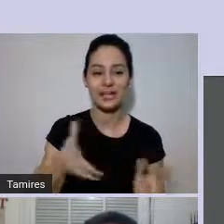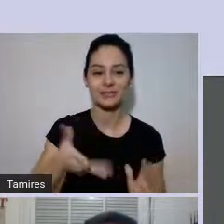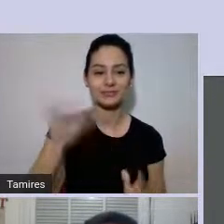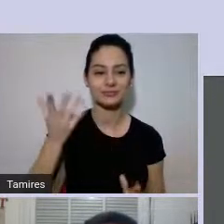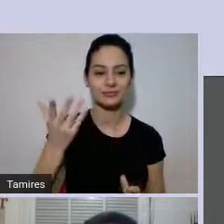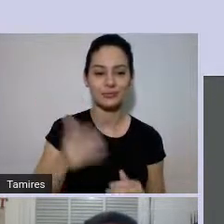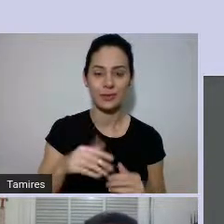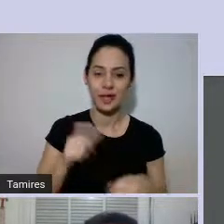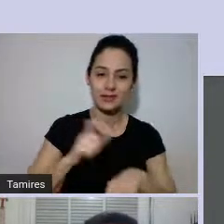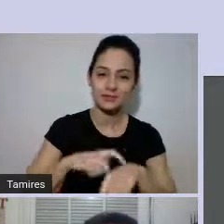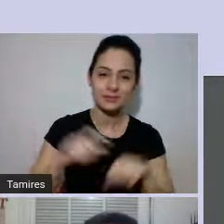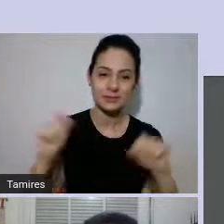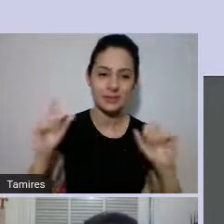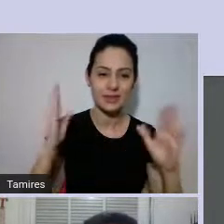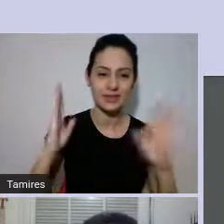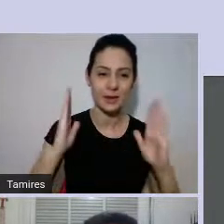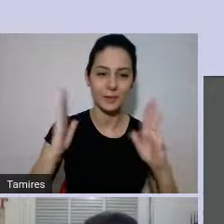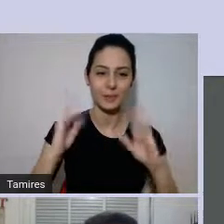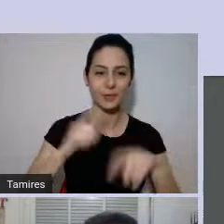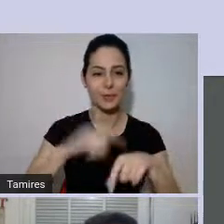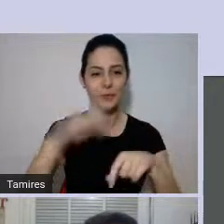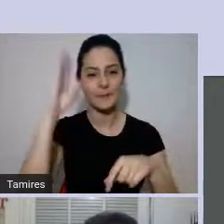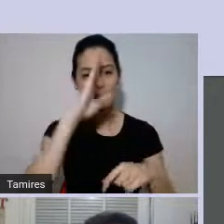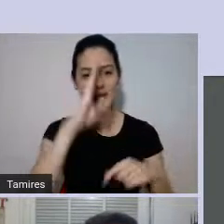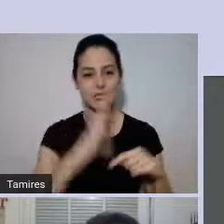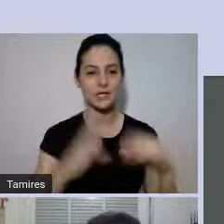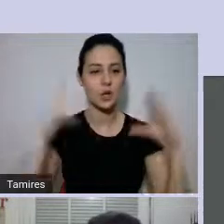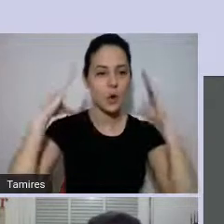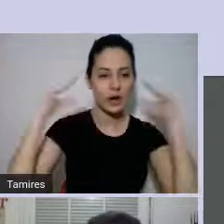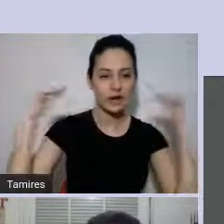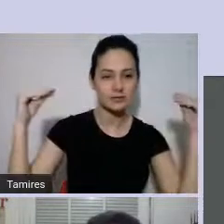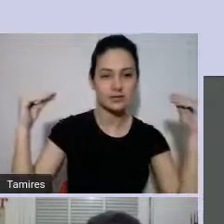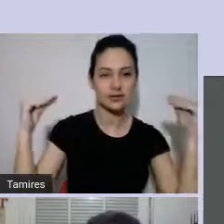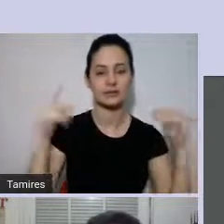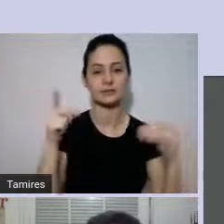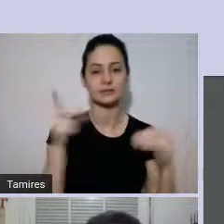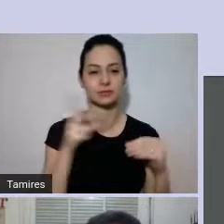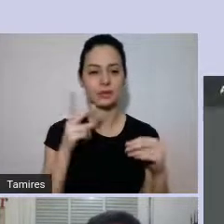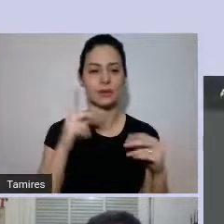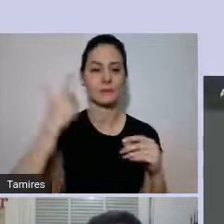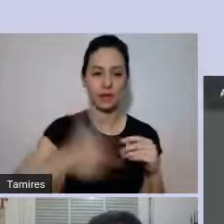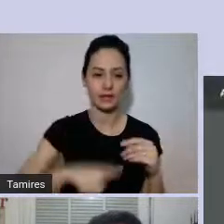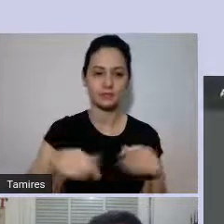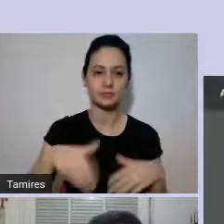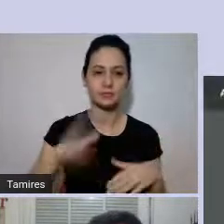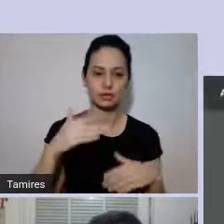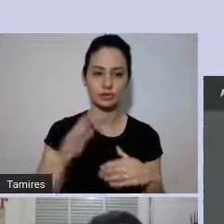tem a periodização, né, do Brasil Holandês. Pode passar mais um.